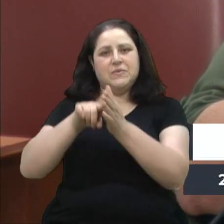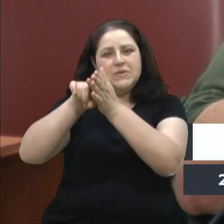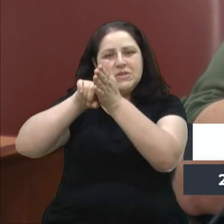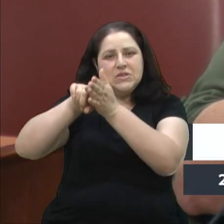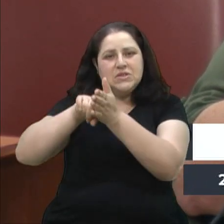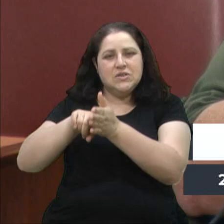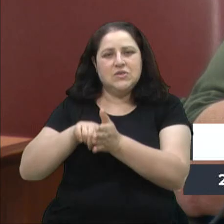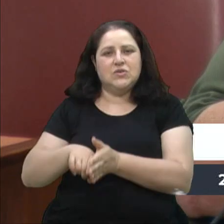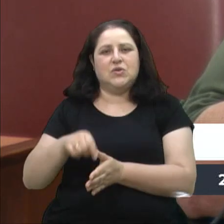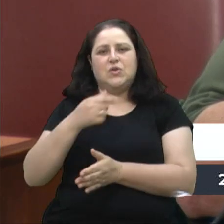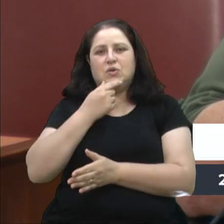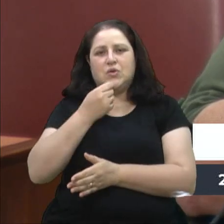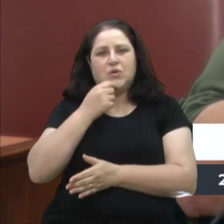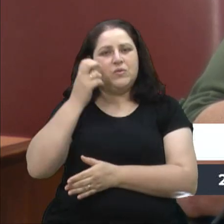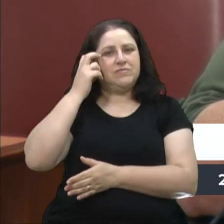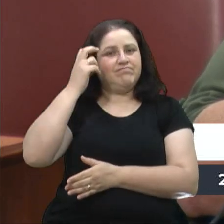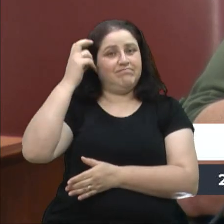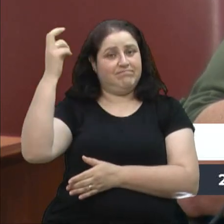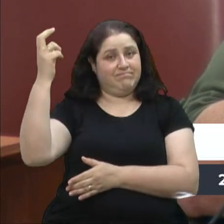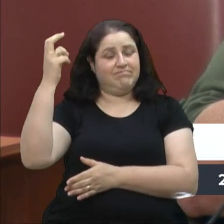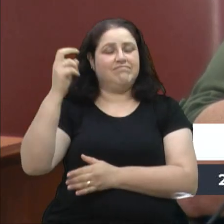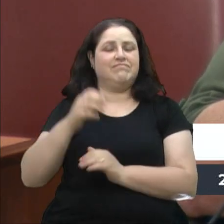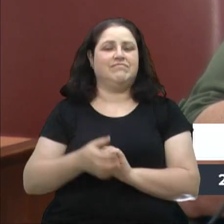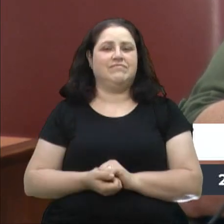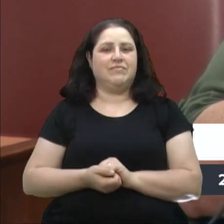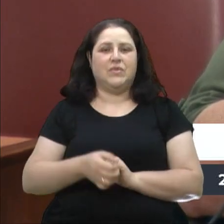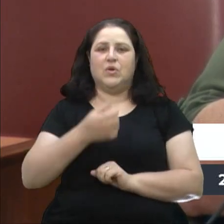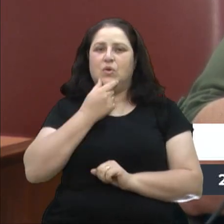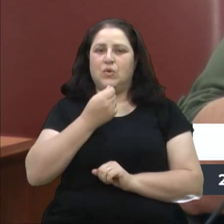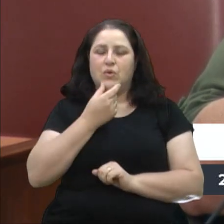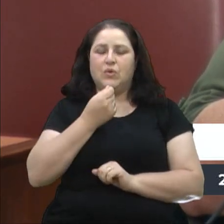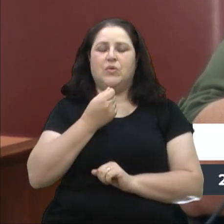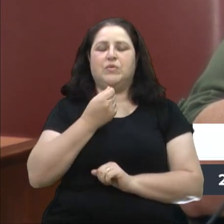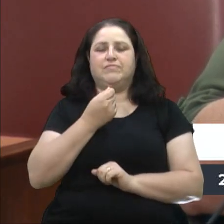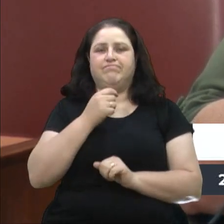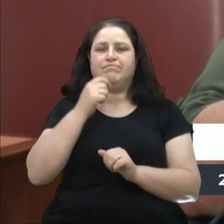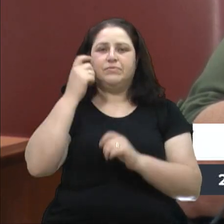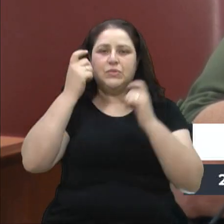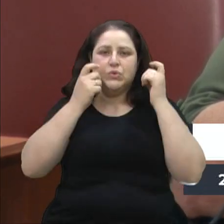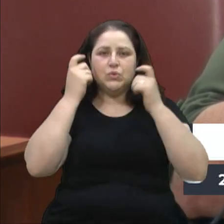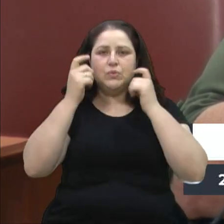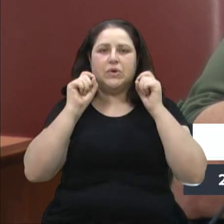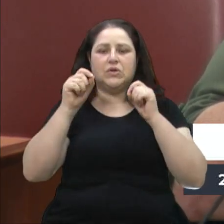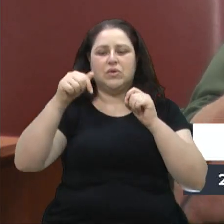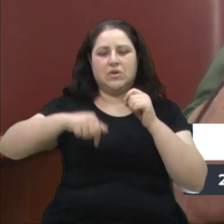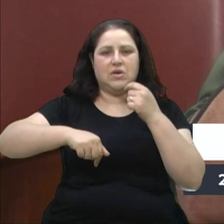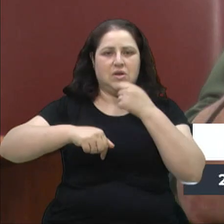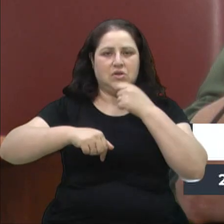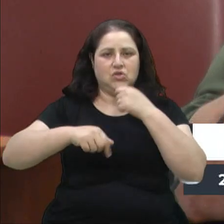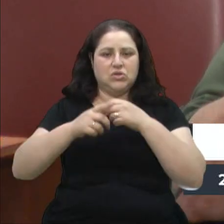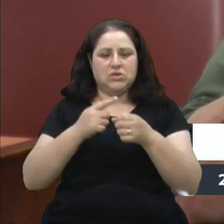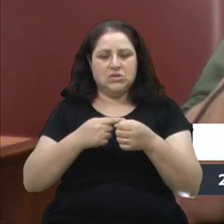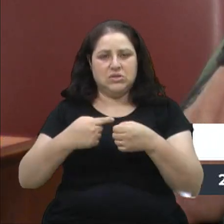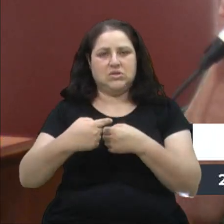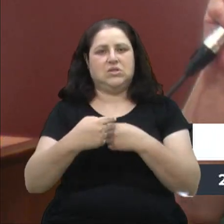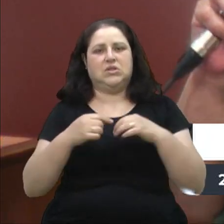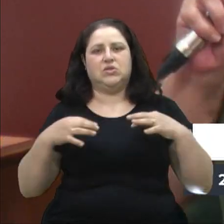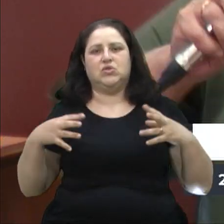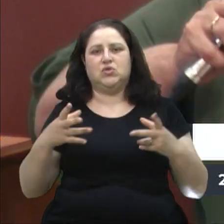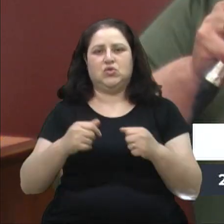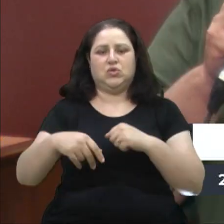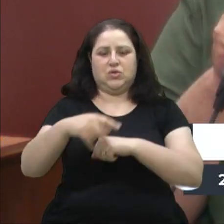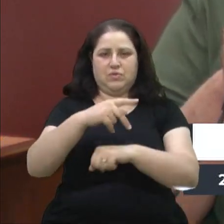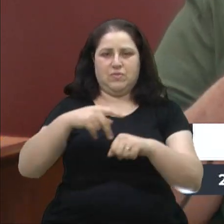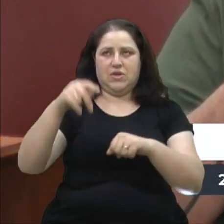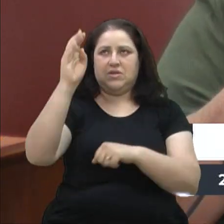um intelectual, né, uma pessoa preocupada com a cidade de Caxias, com todo o país,